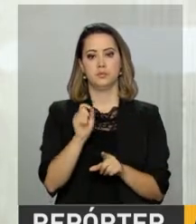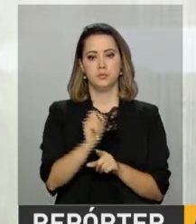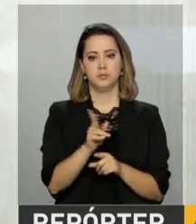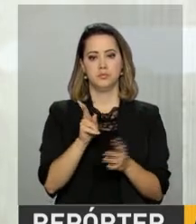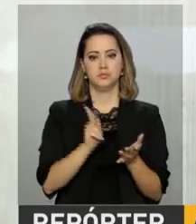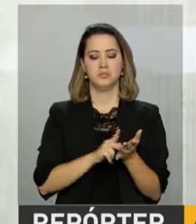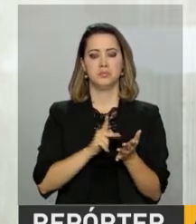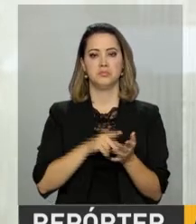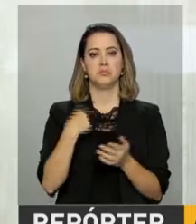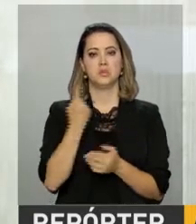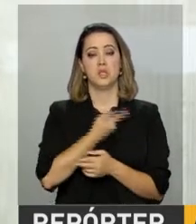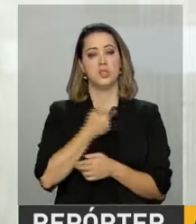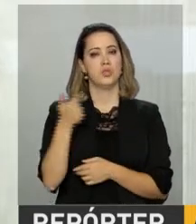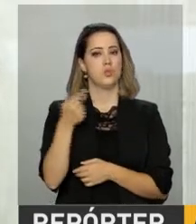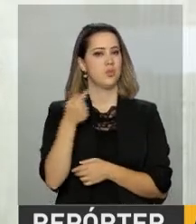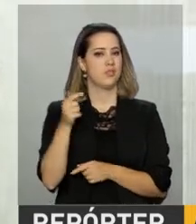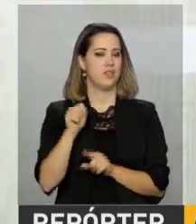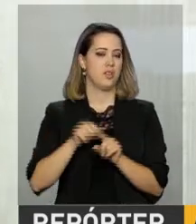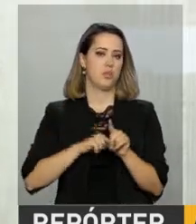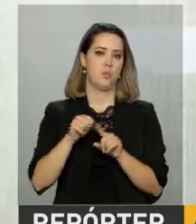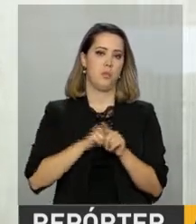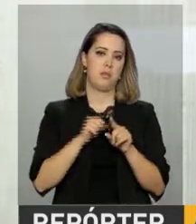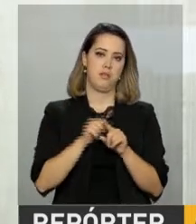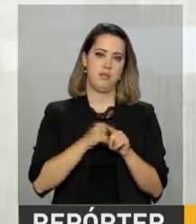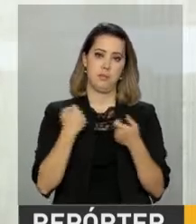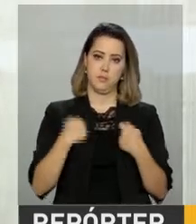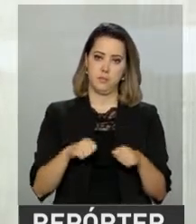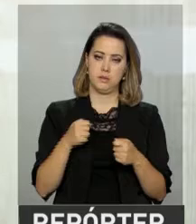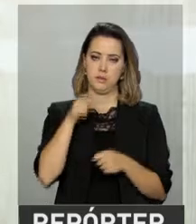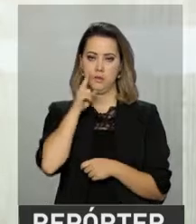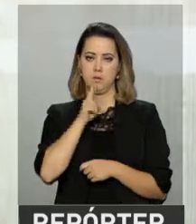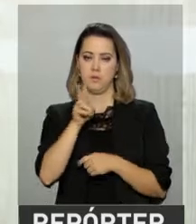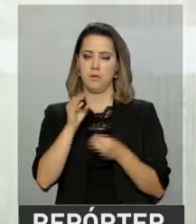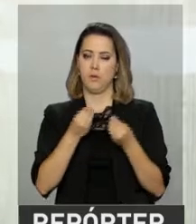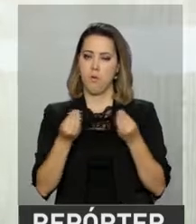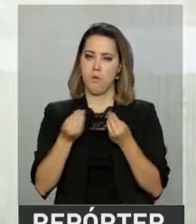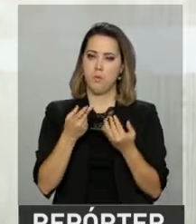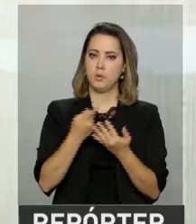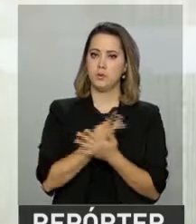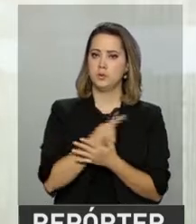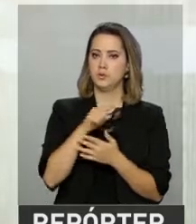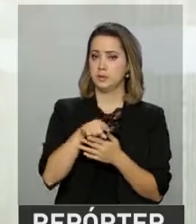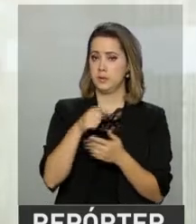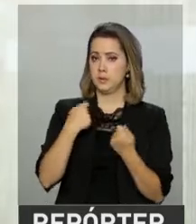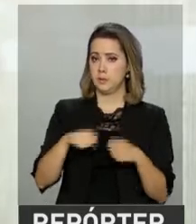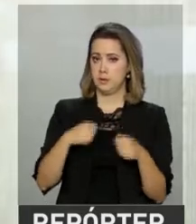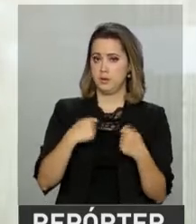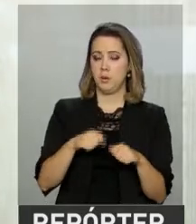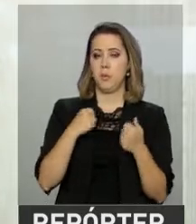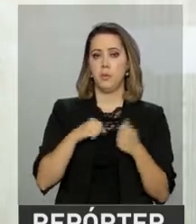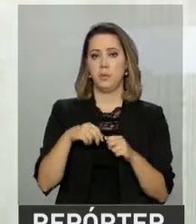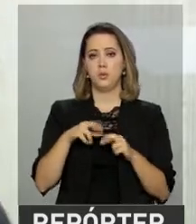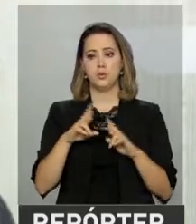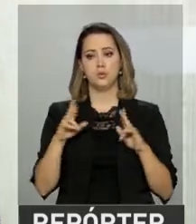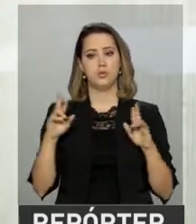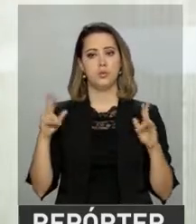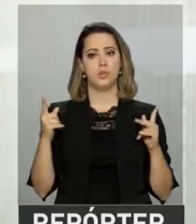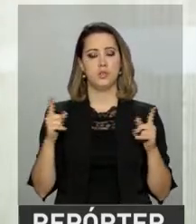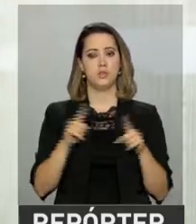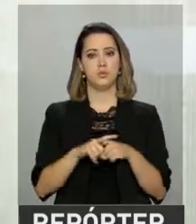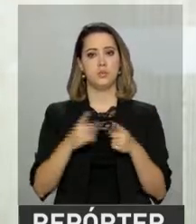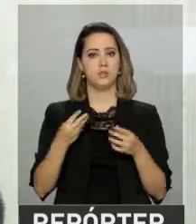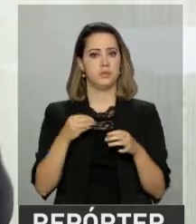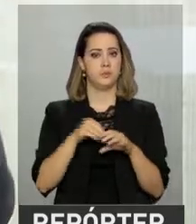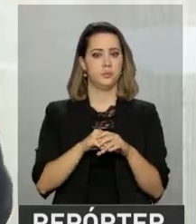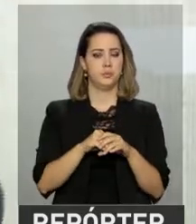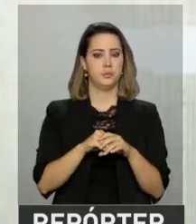sétimo mês do ano a depender do comportamento ela se necessário pode ser revista mas dentro